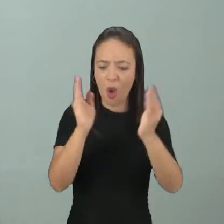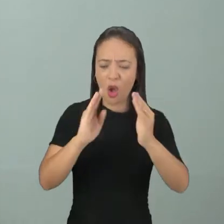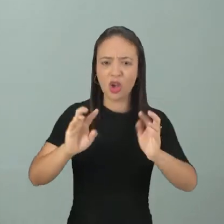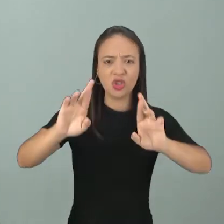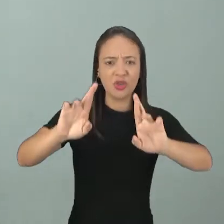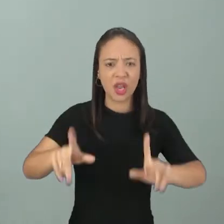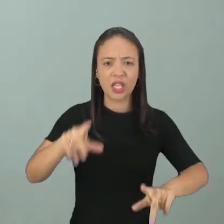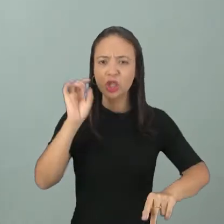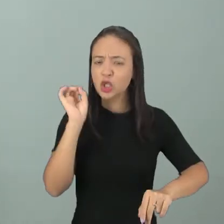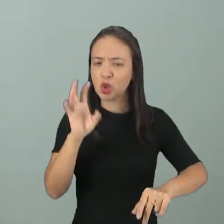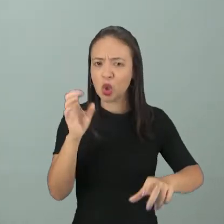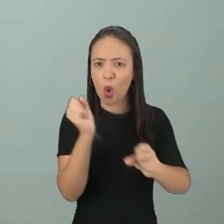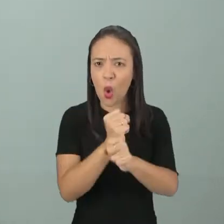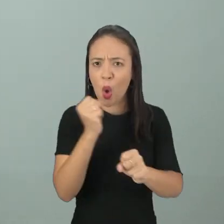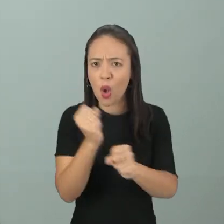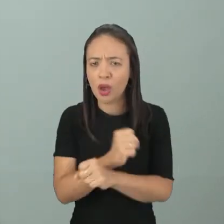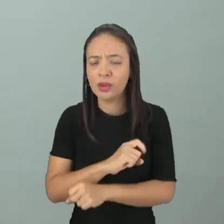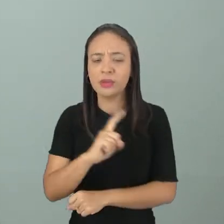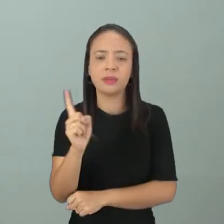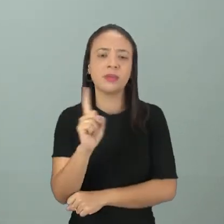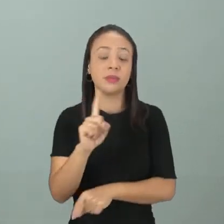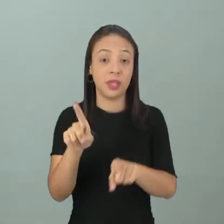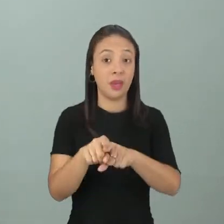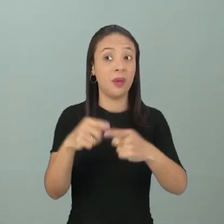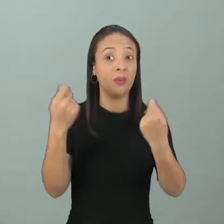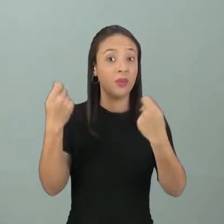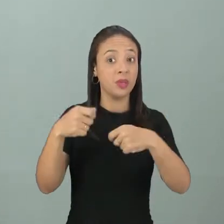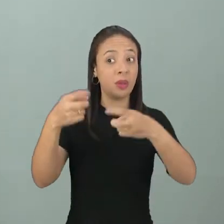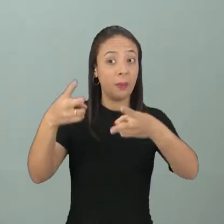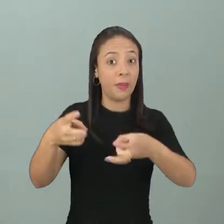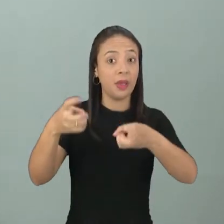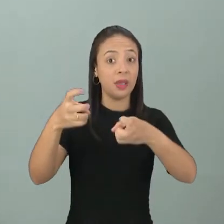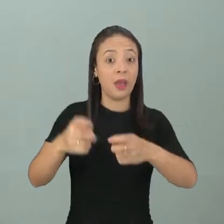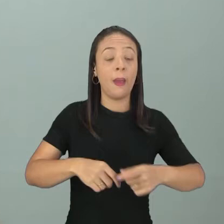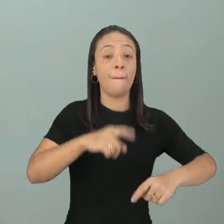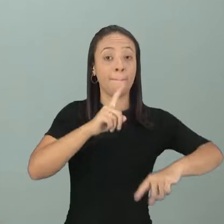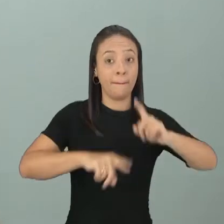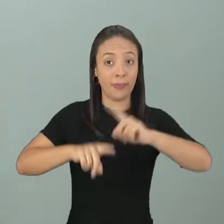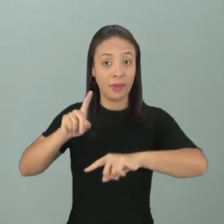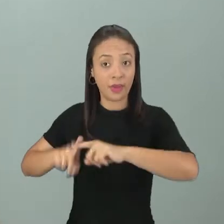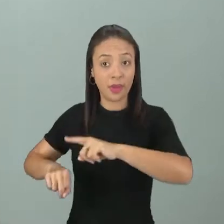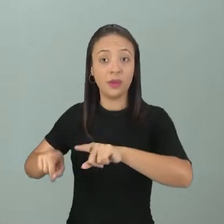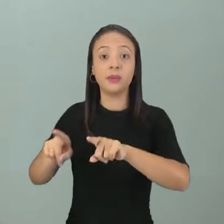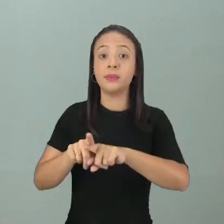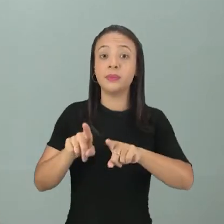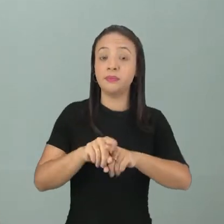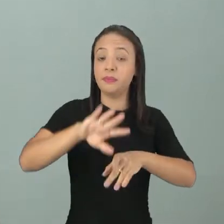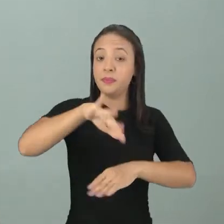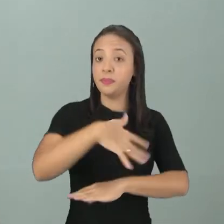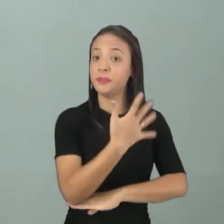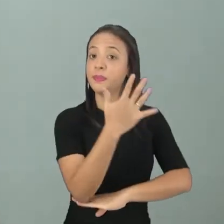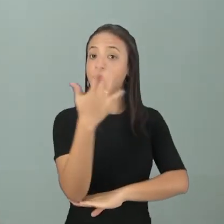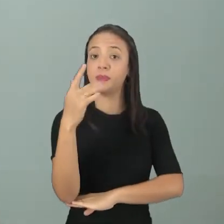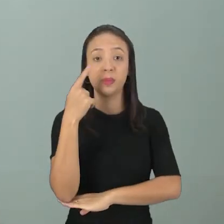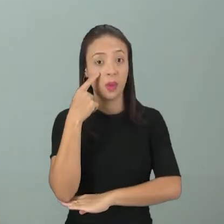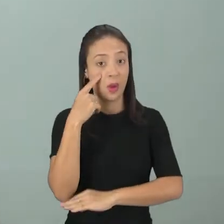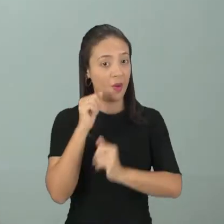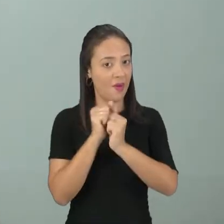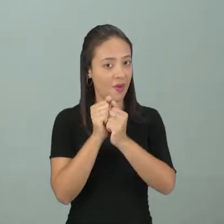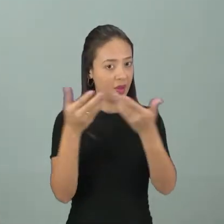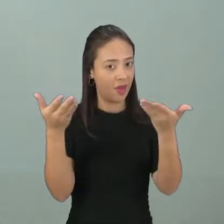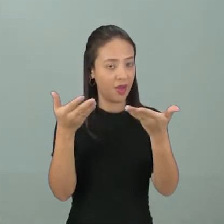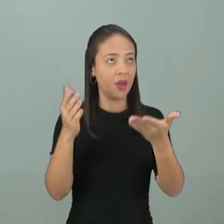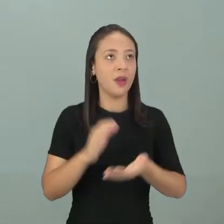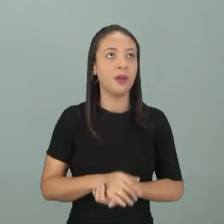diferentes nas construções? Não, também vemos formas diferentes em objetos e também na nossa natureza. Vamos olhar